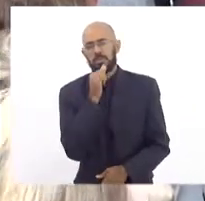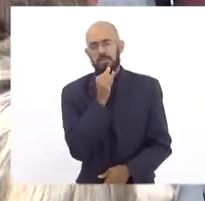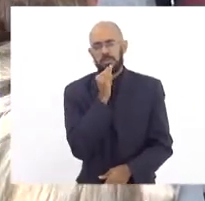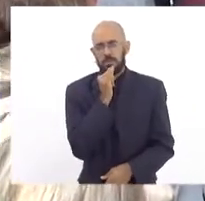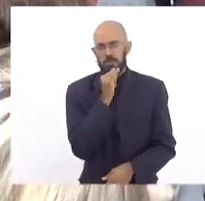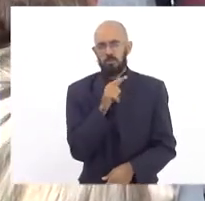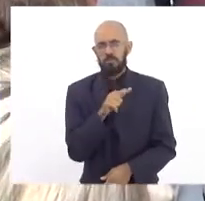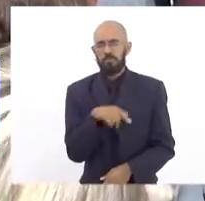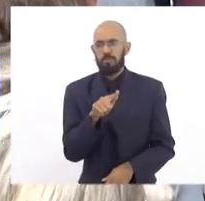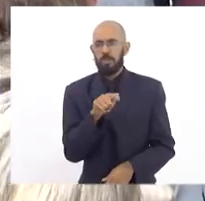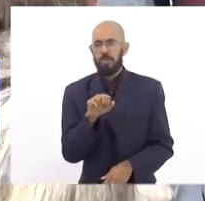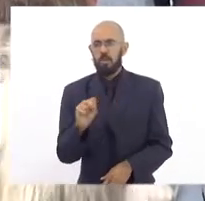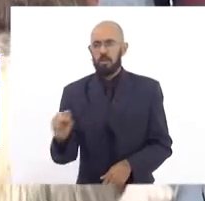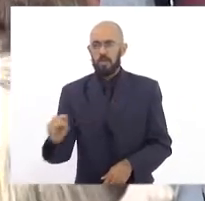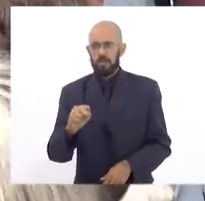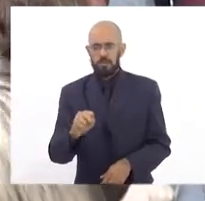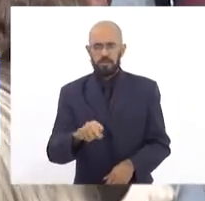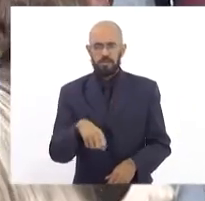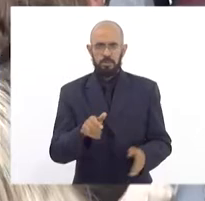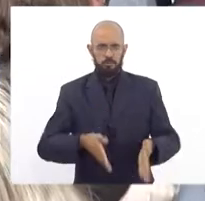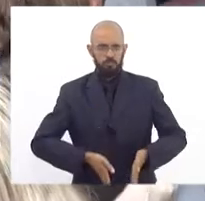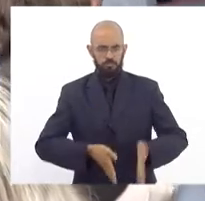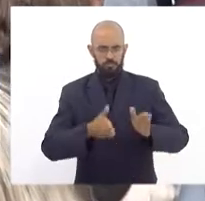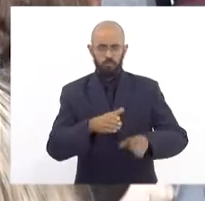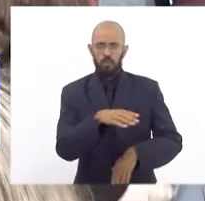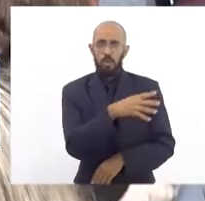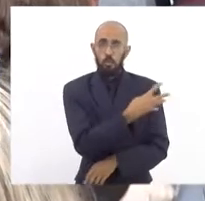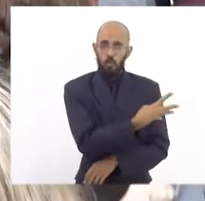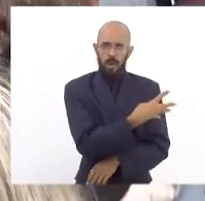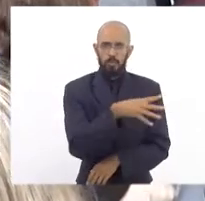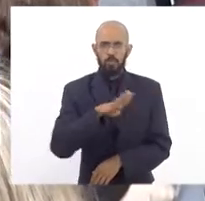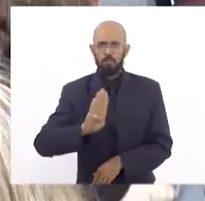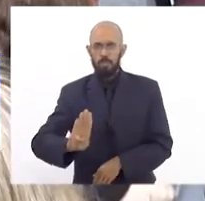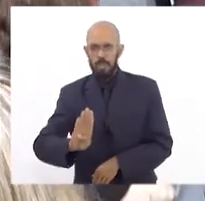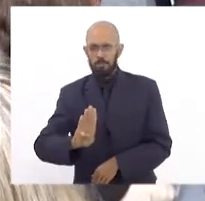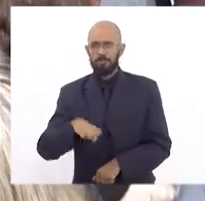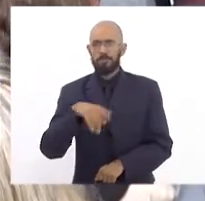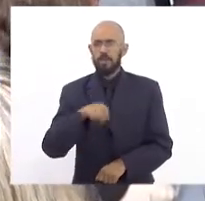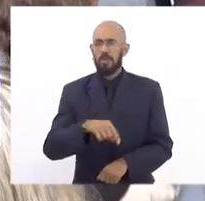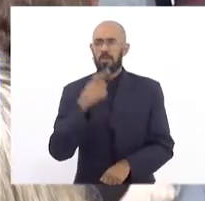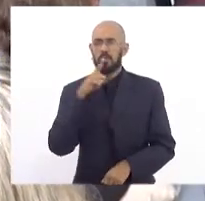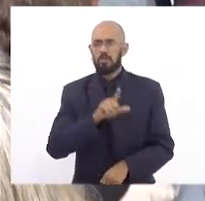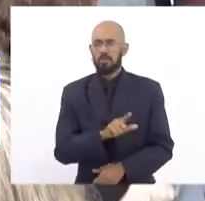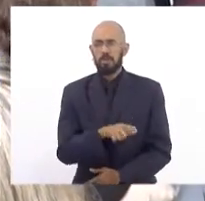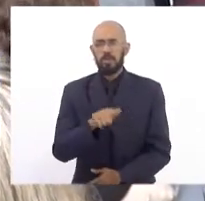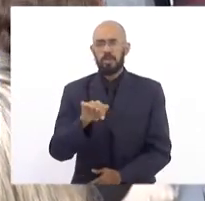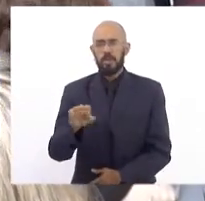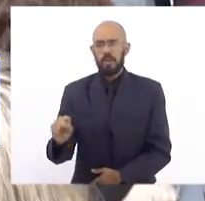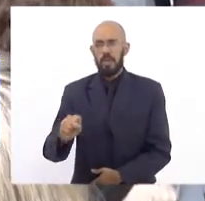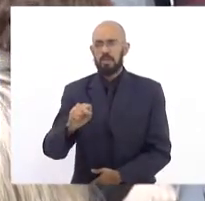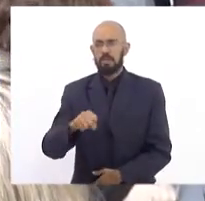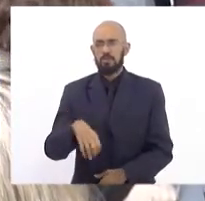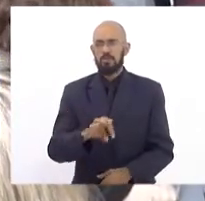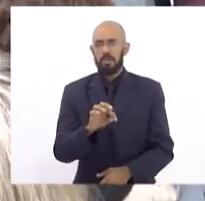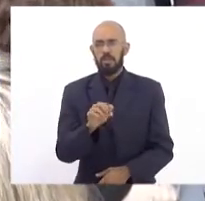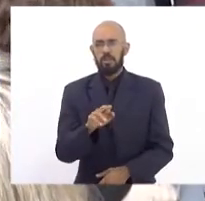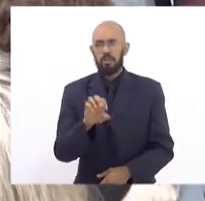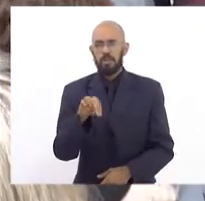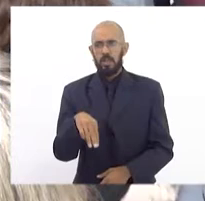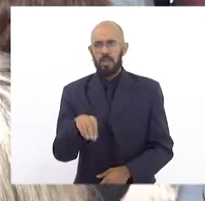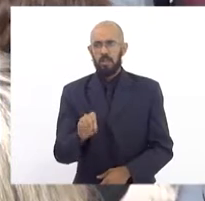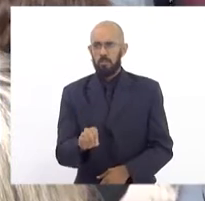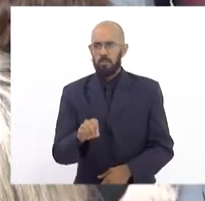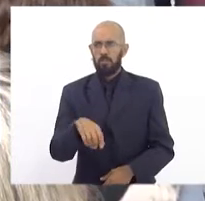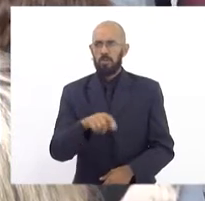gás na Rota 4B para a costa aqui em Itaguaí é garantir gás para térmio, para Gerdau, para